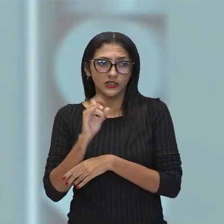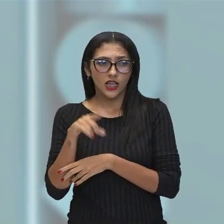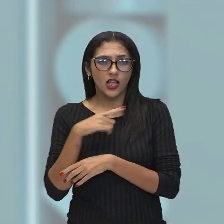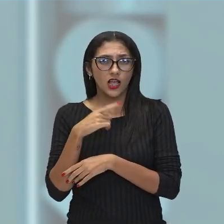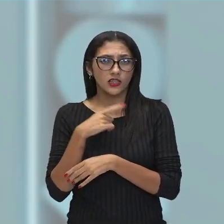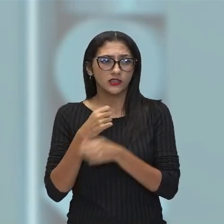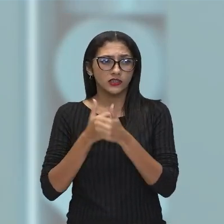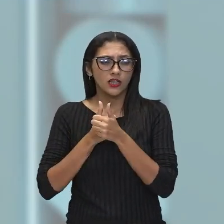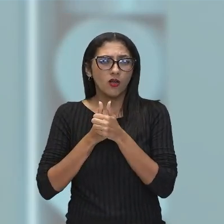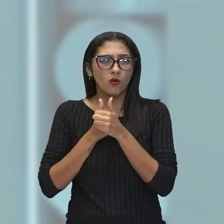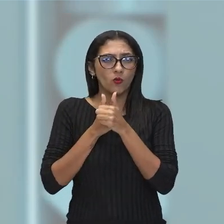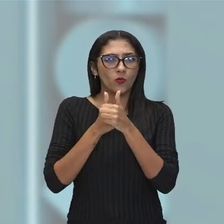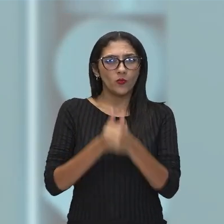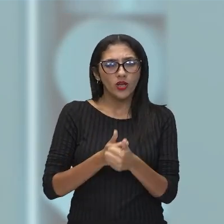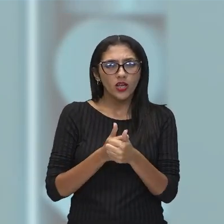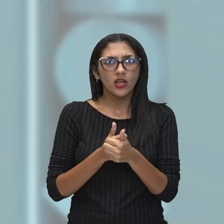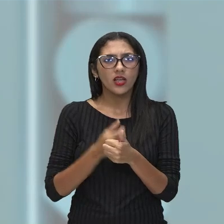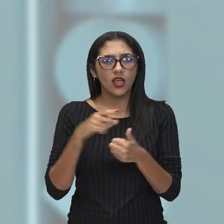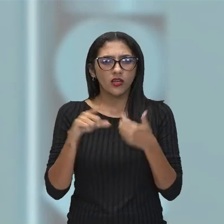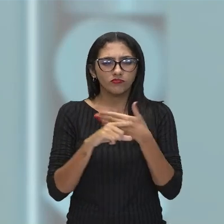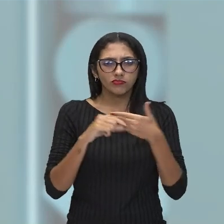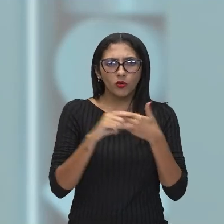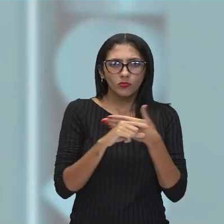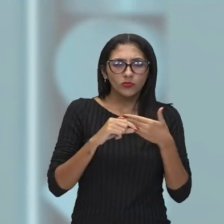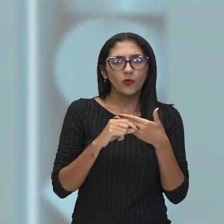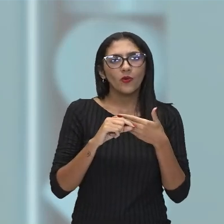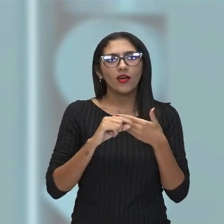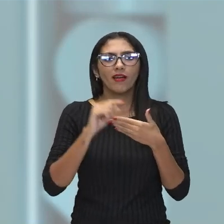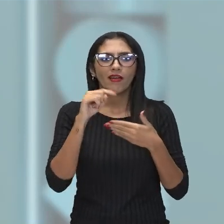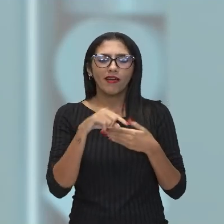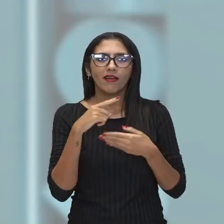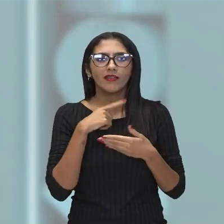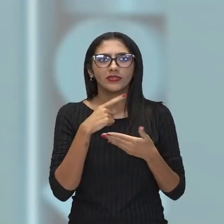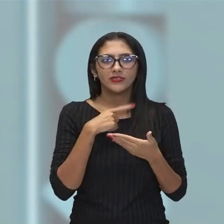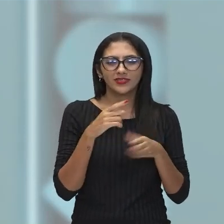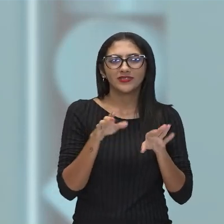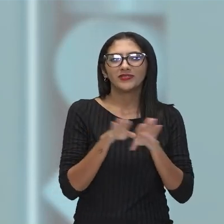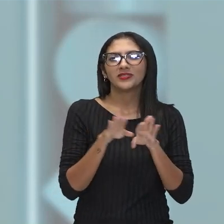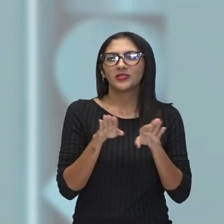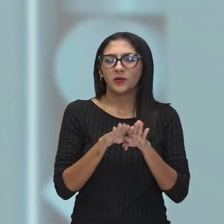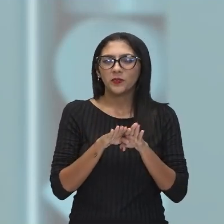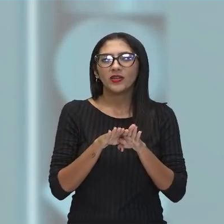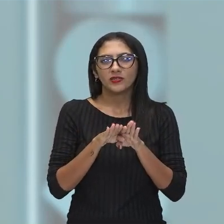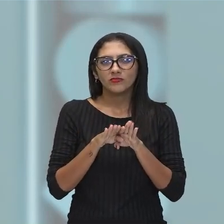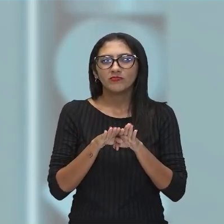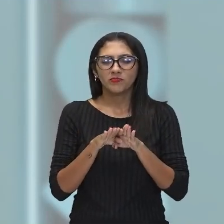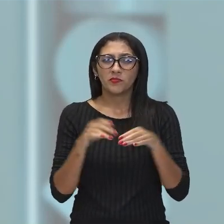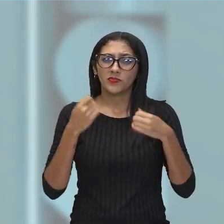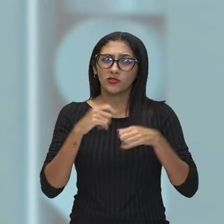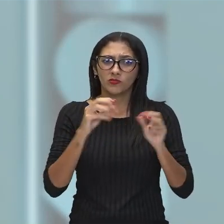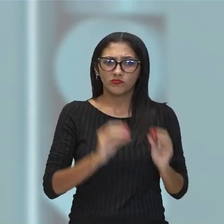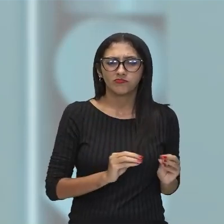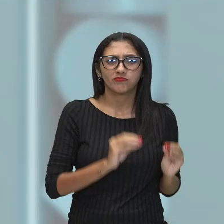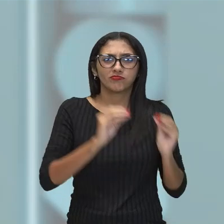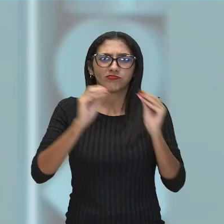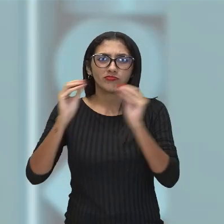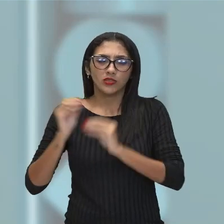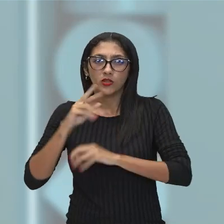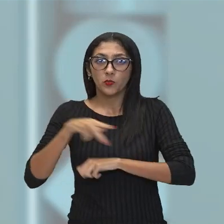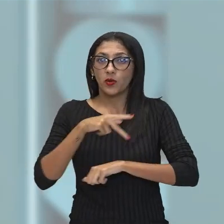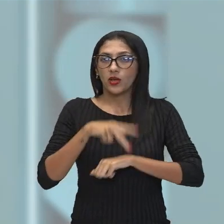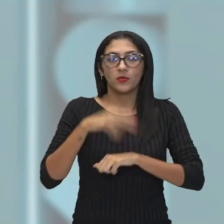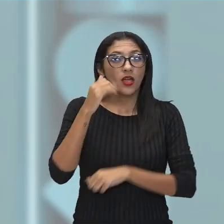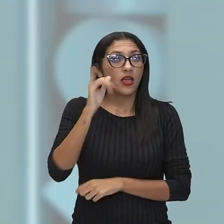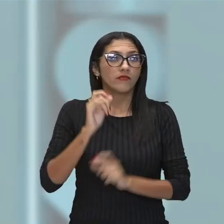essas pessoas, Ferreira Goulart foi ali um dos que teve que sair do país para até mesmo não perder